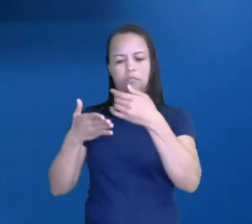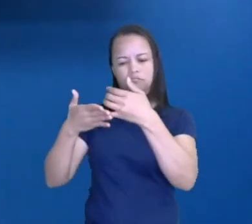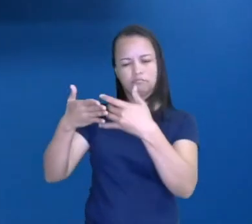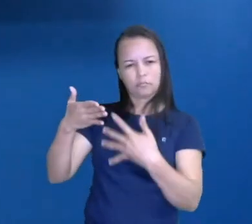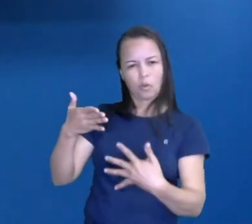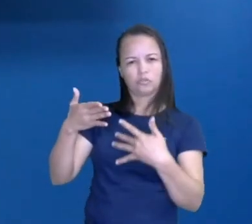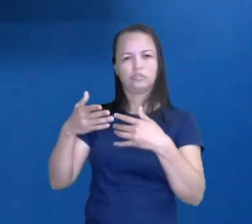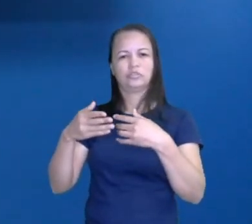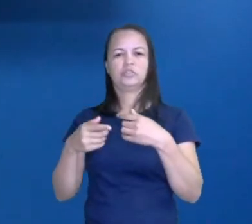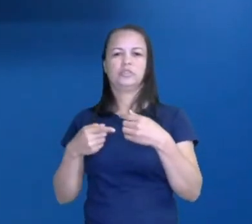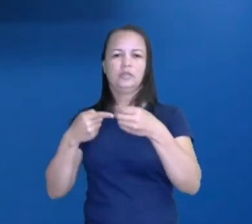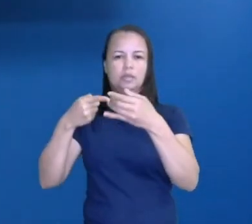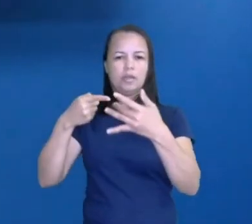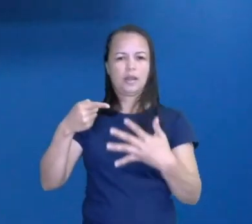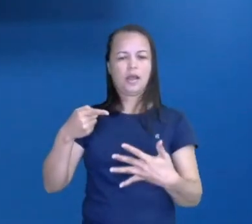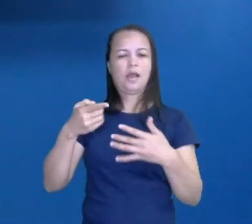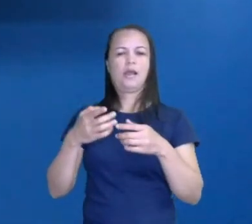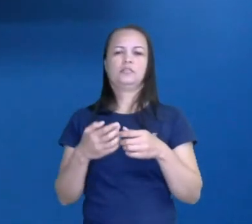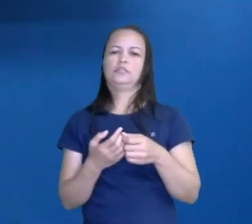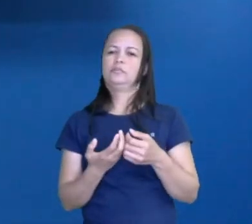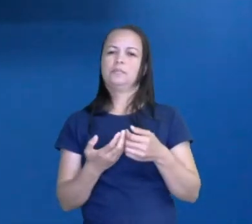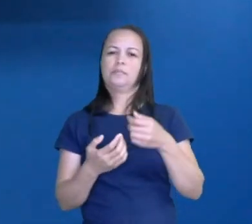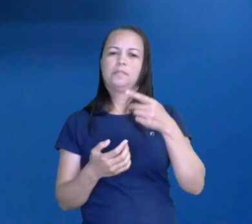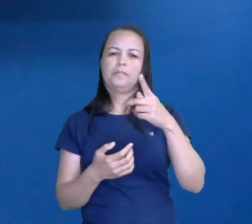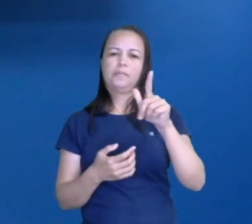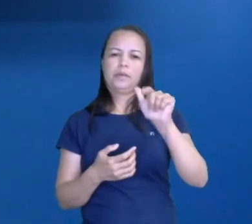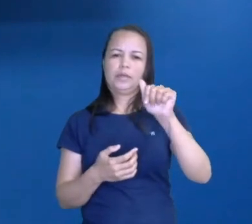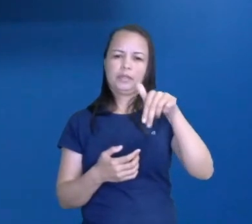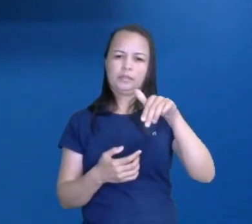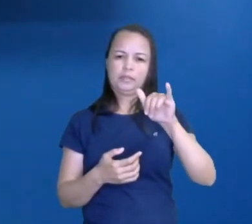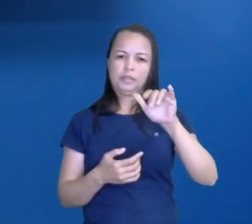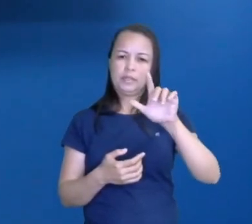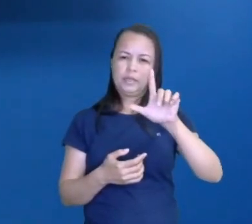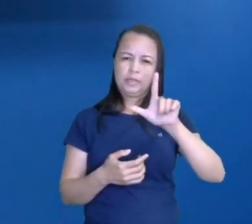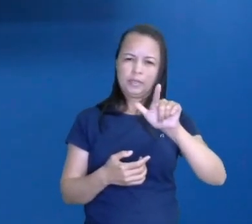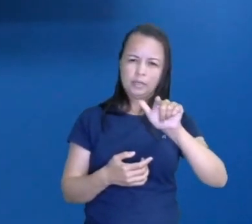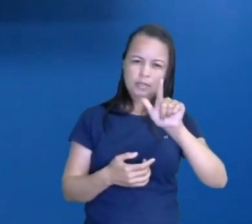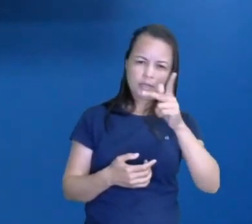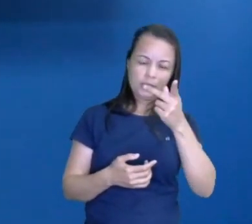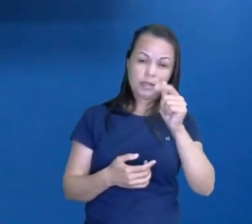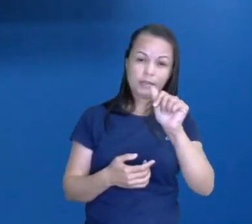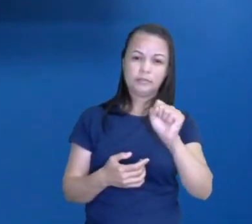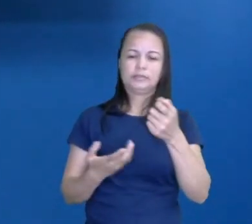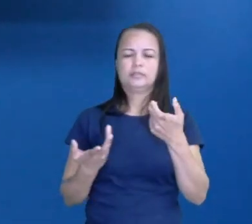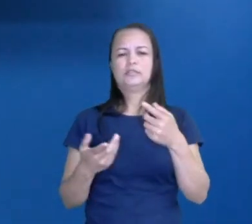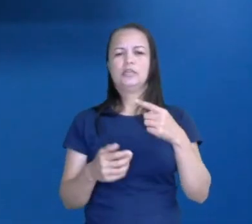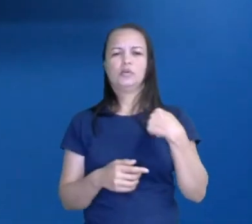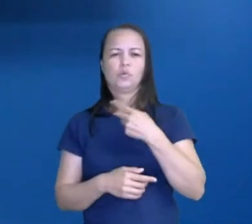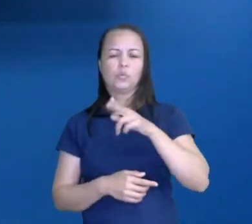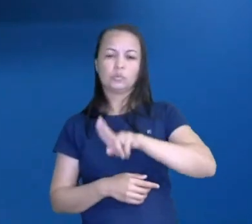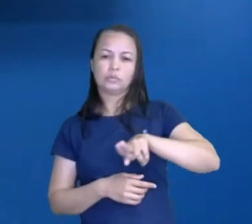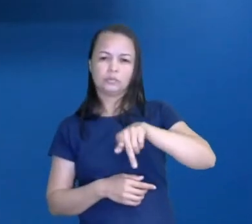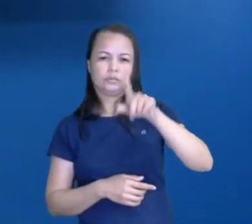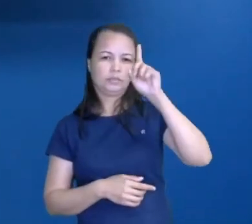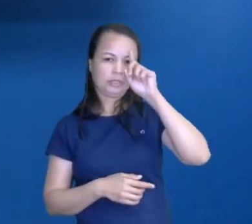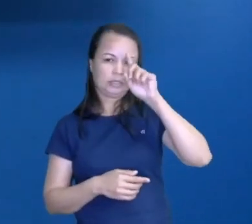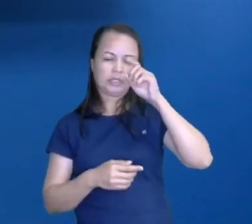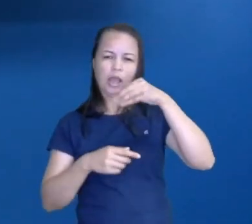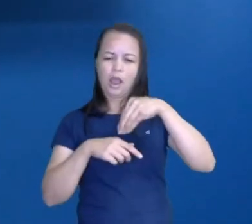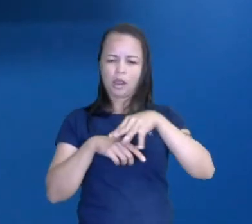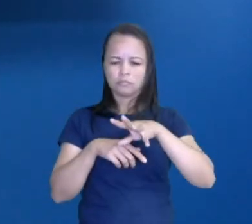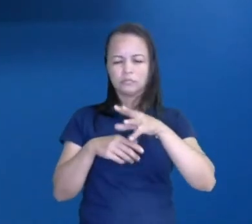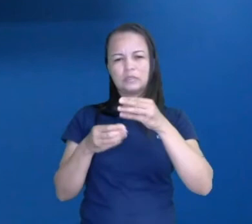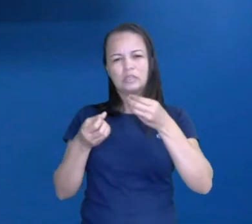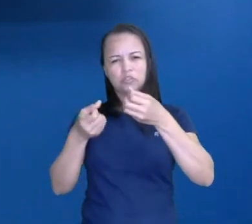Apostilhas, né? Planilhas que a gente utiliza no nosso dia a dia. Se está informando, se está argumentando,